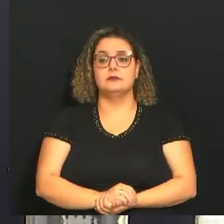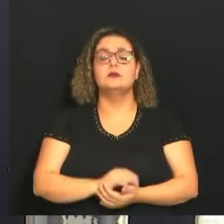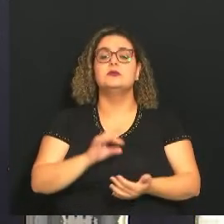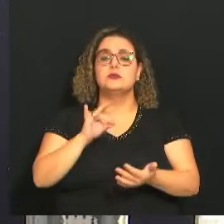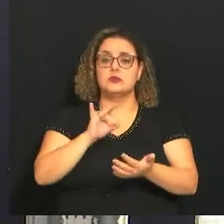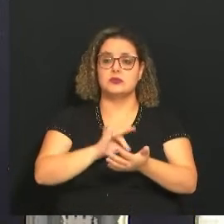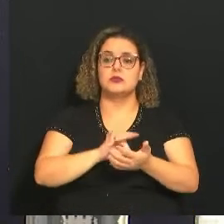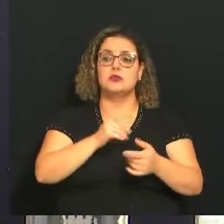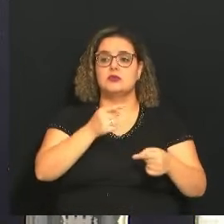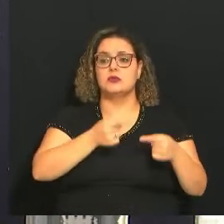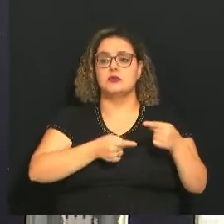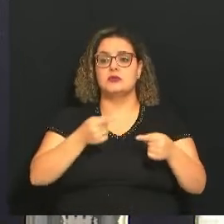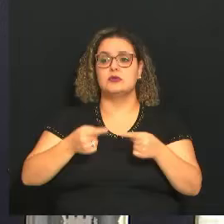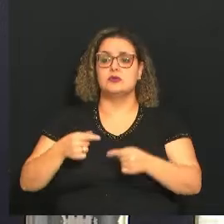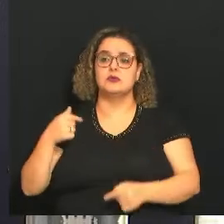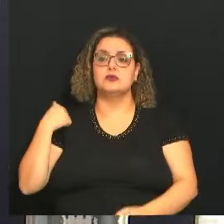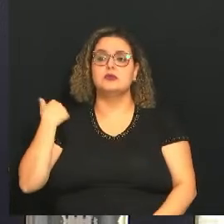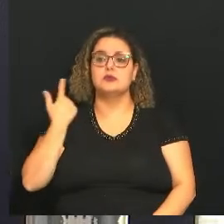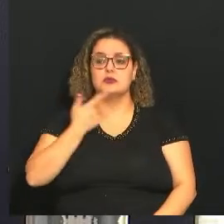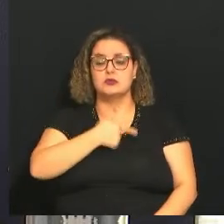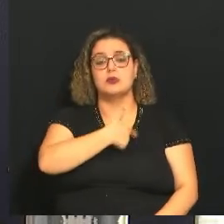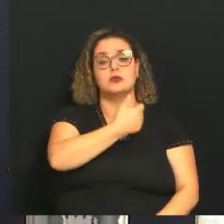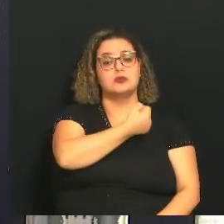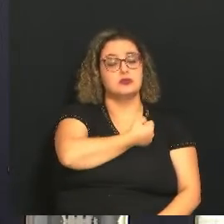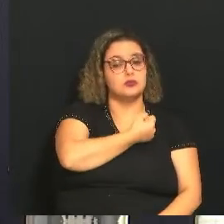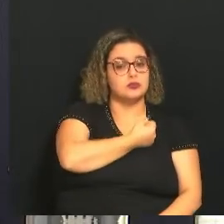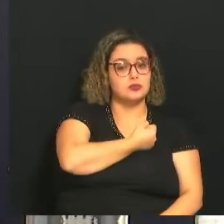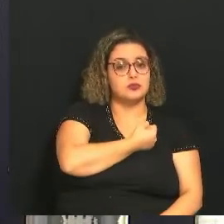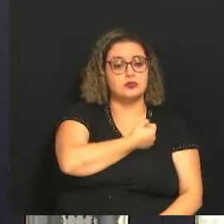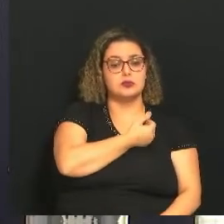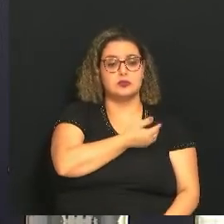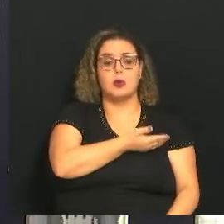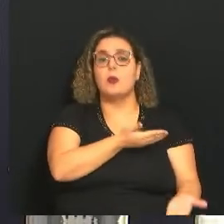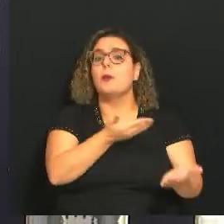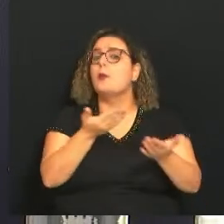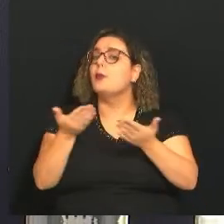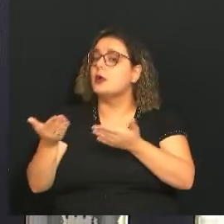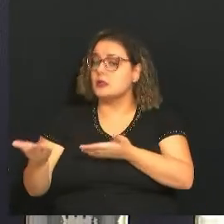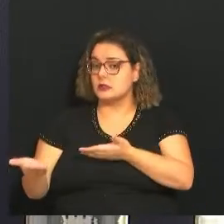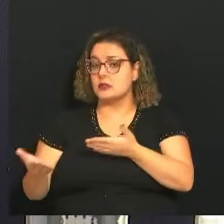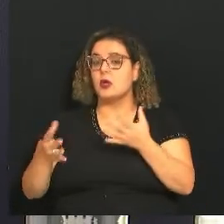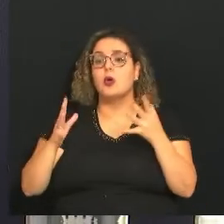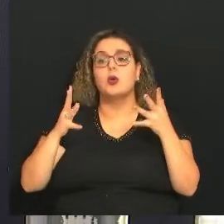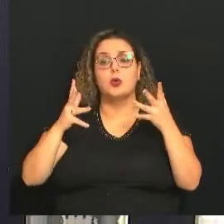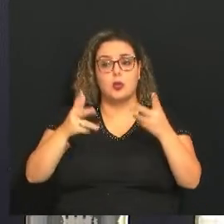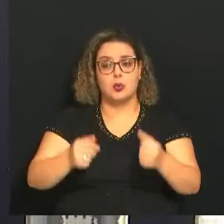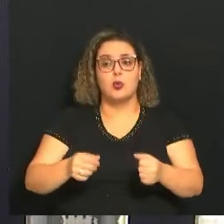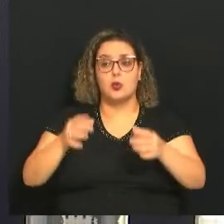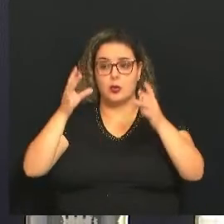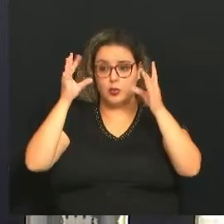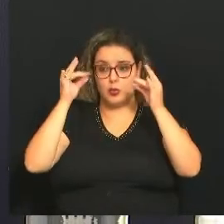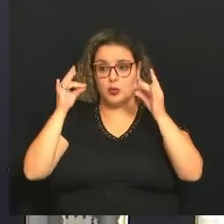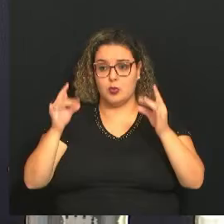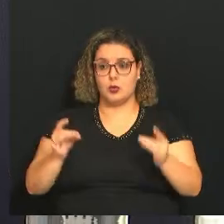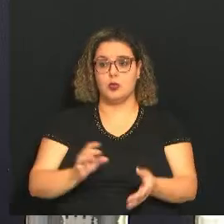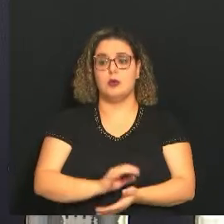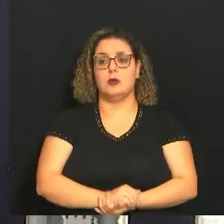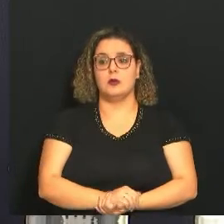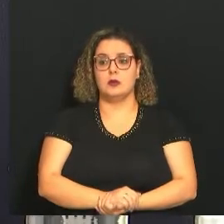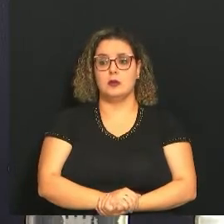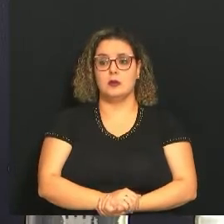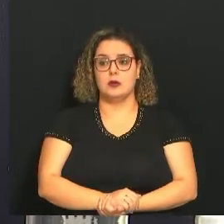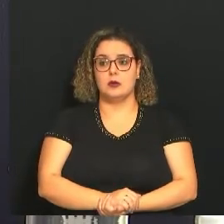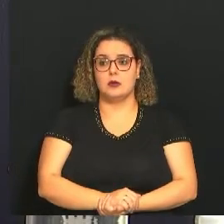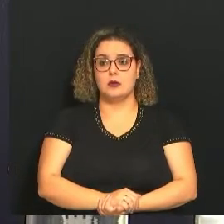debate com a gente os números, traz aí todo o detalhamento. Isso já me